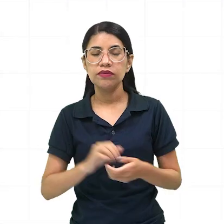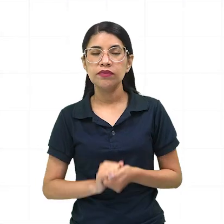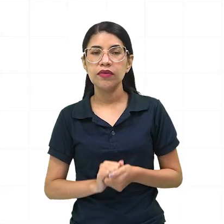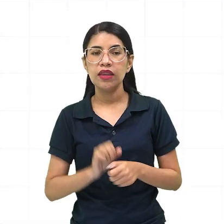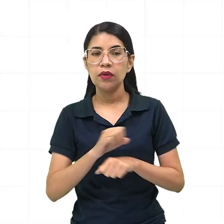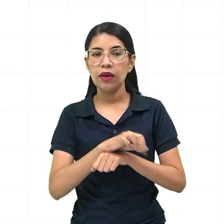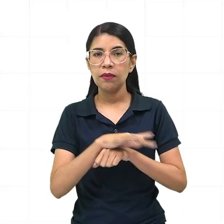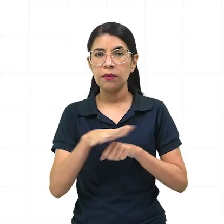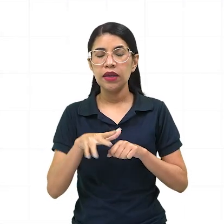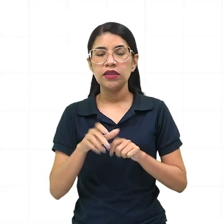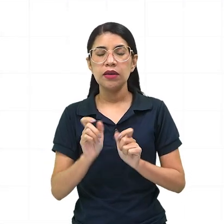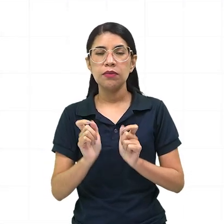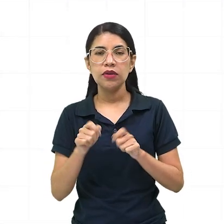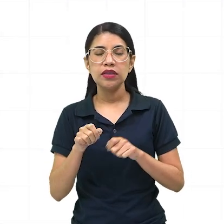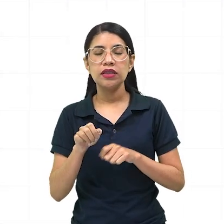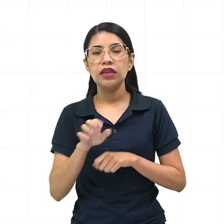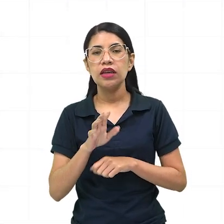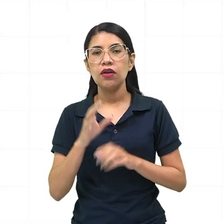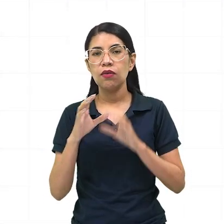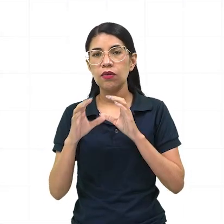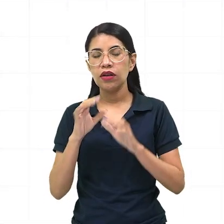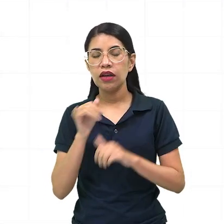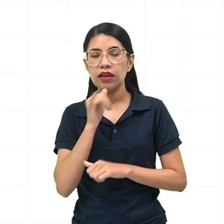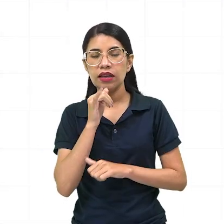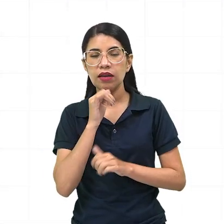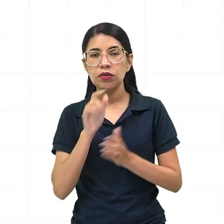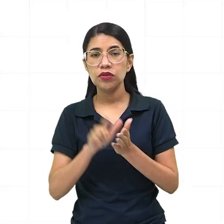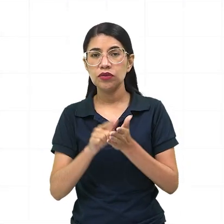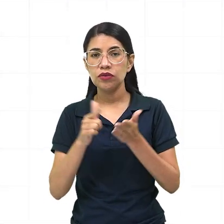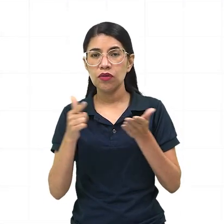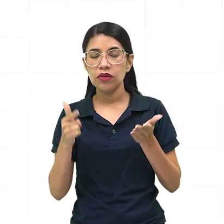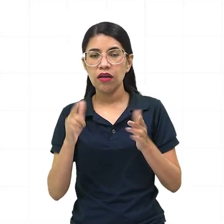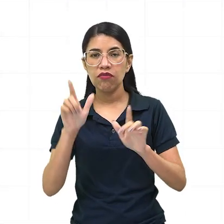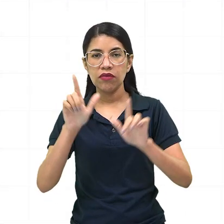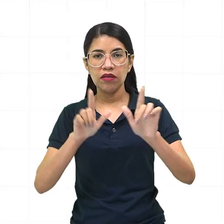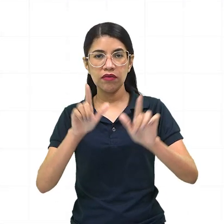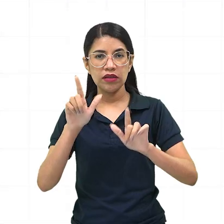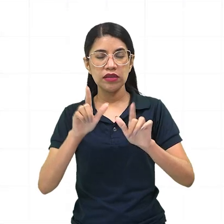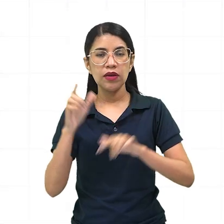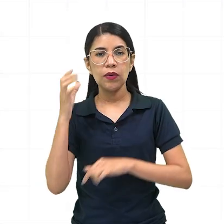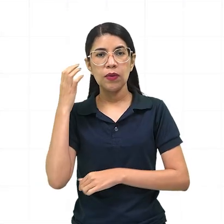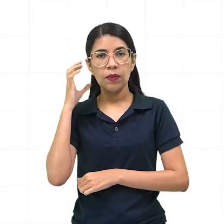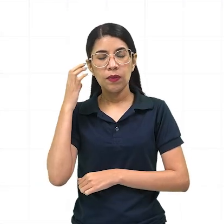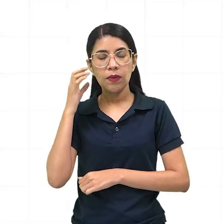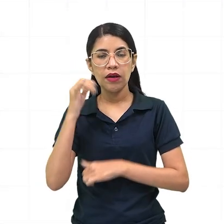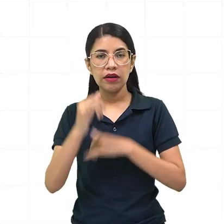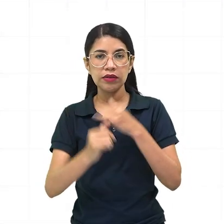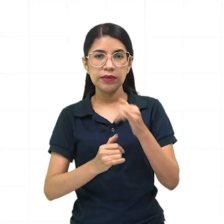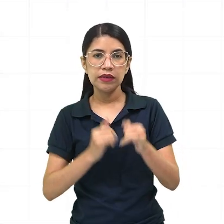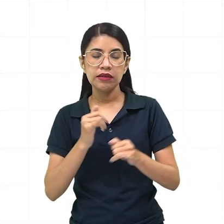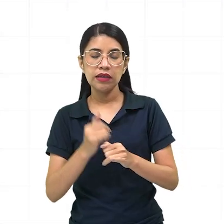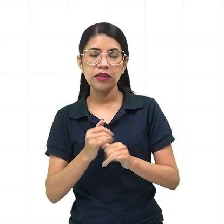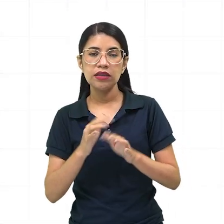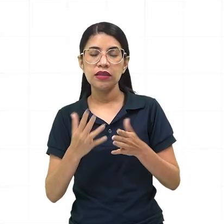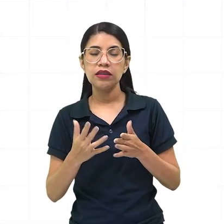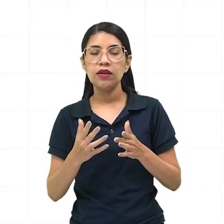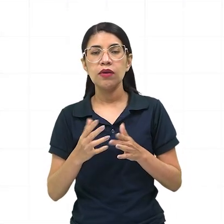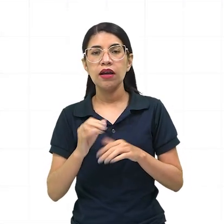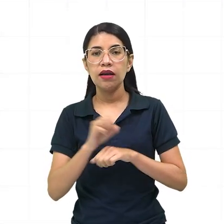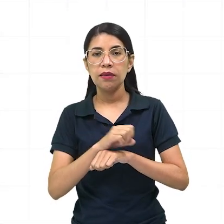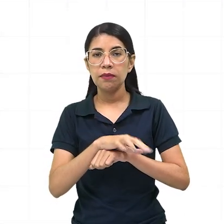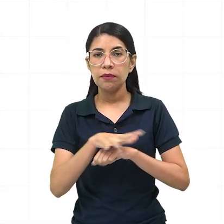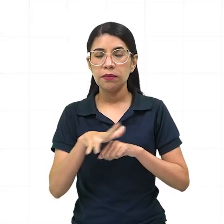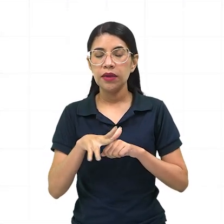para comunicar em grande escala, como jornais, televisão, rádio, internet. Então nós poderíamos dizer que a mídia tem o poder de